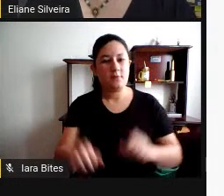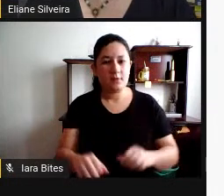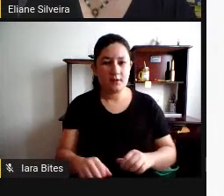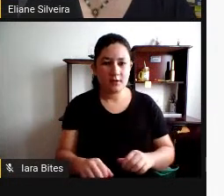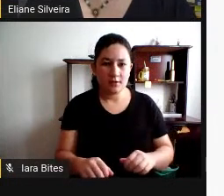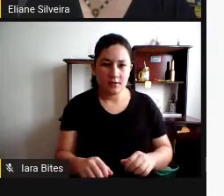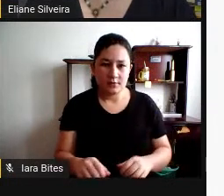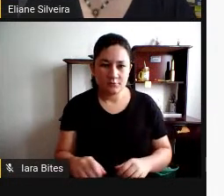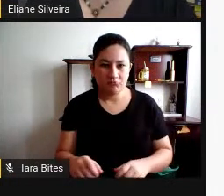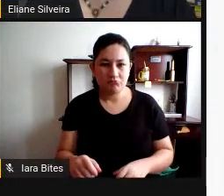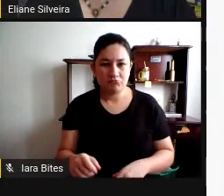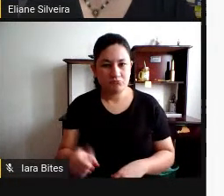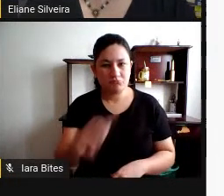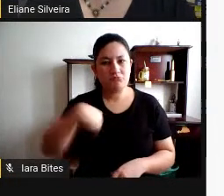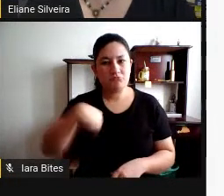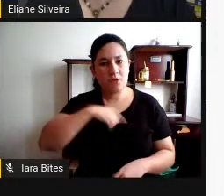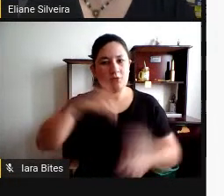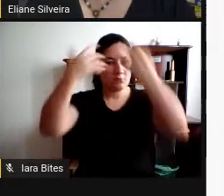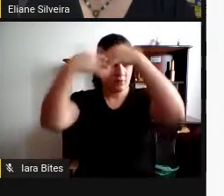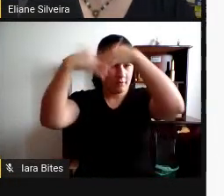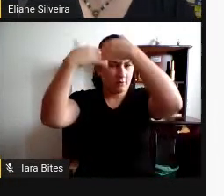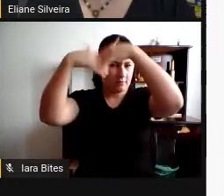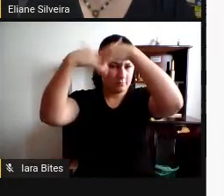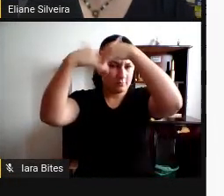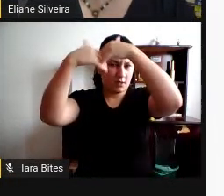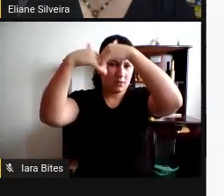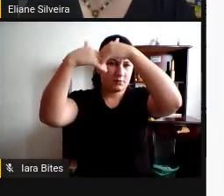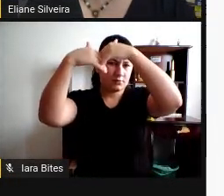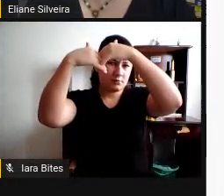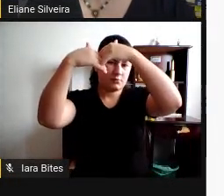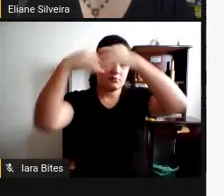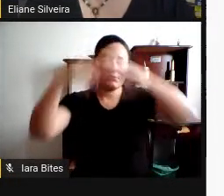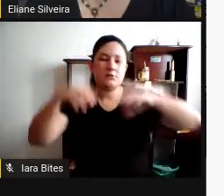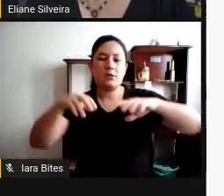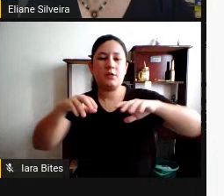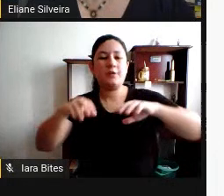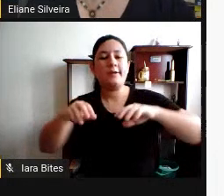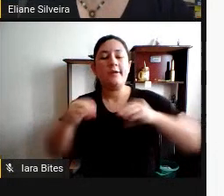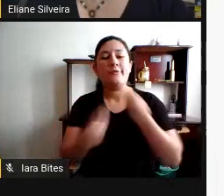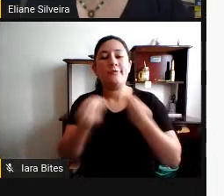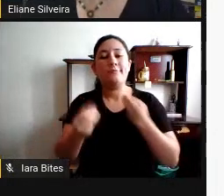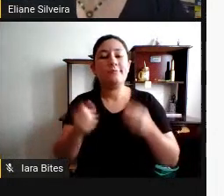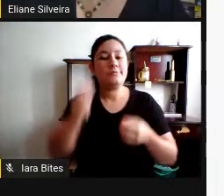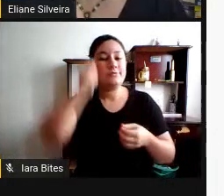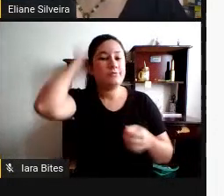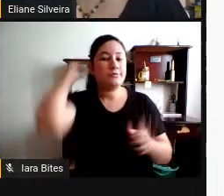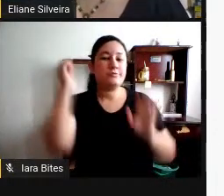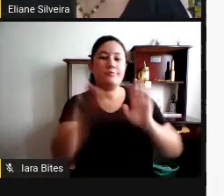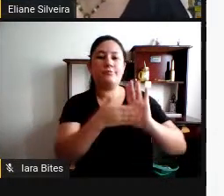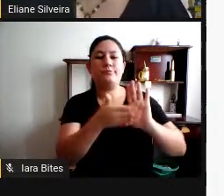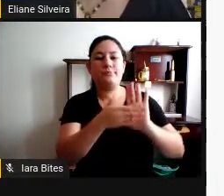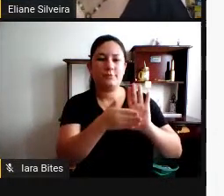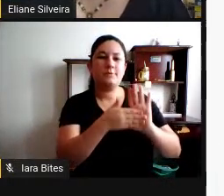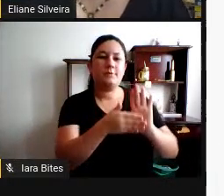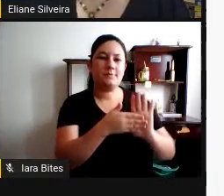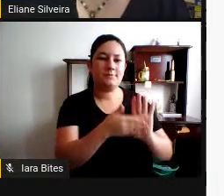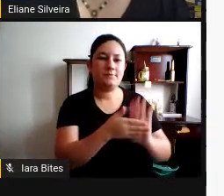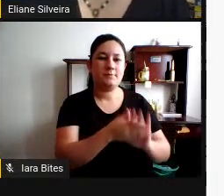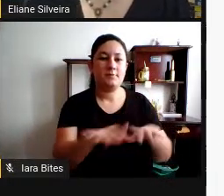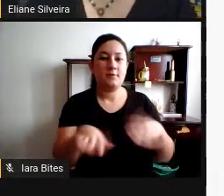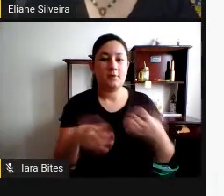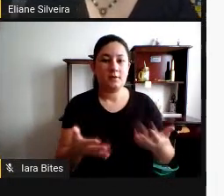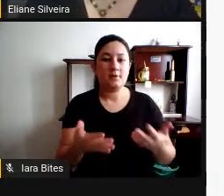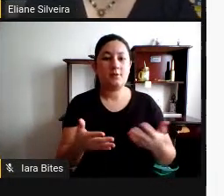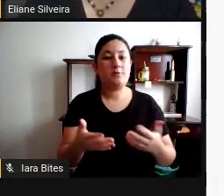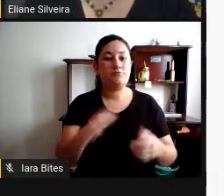ir além da questão específica proposta pelo próprio Sossê no Souvenir. Aí é Freud e Milner que vão me